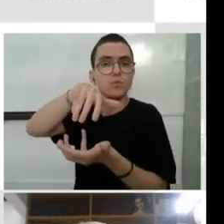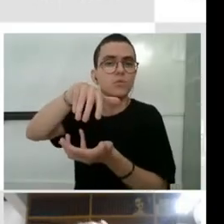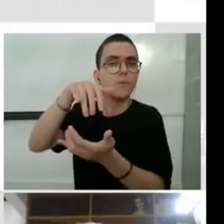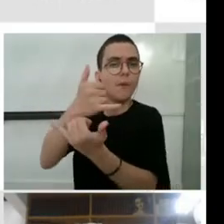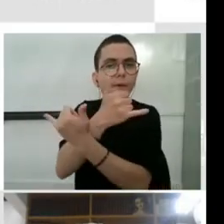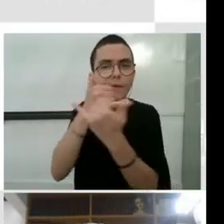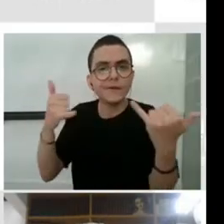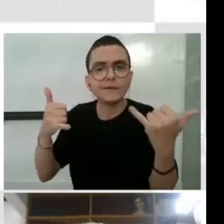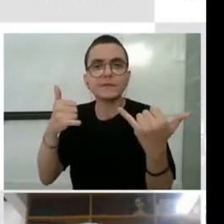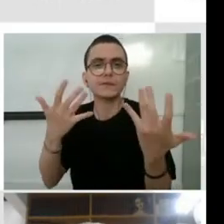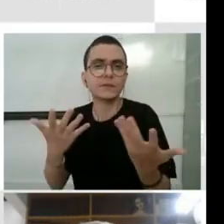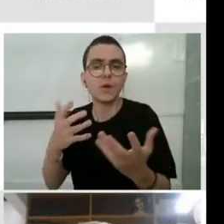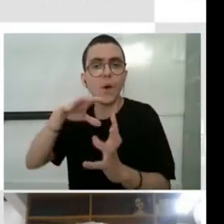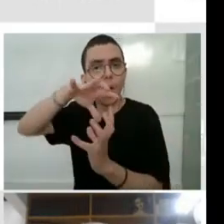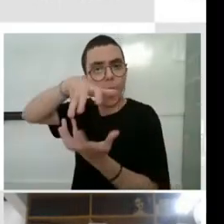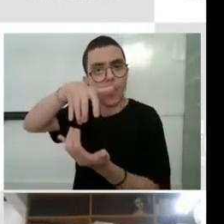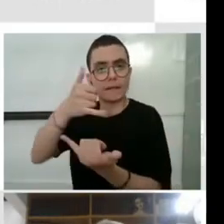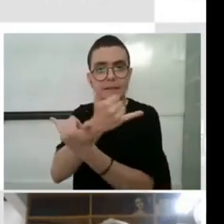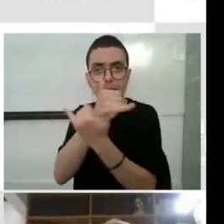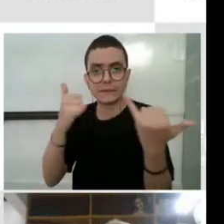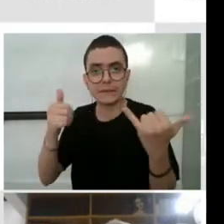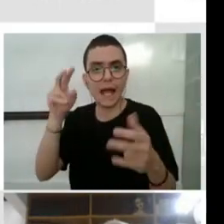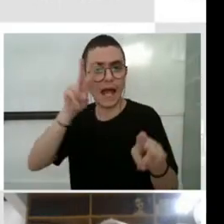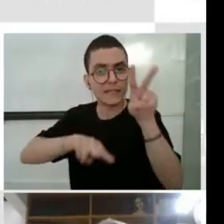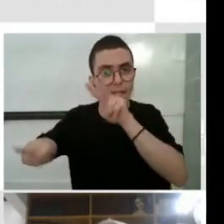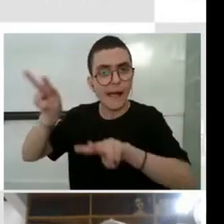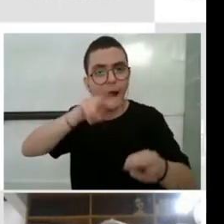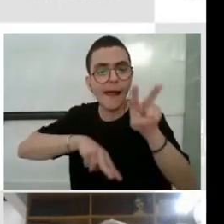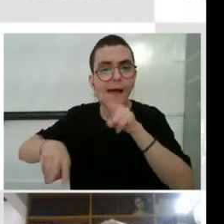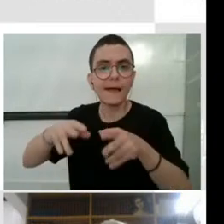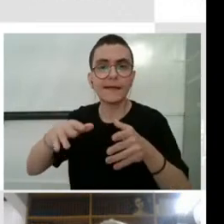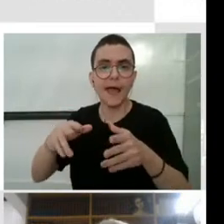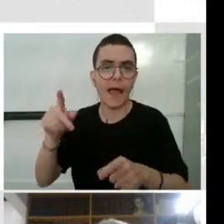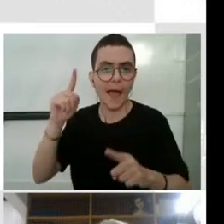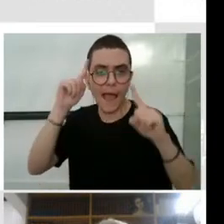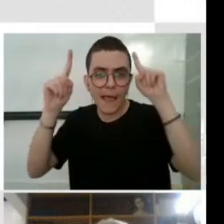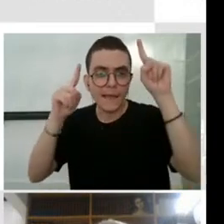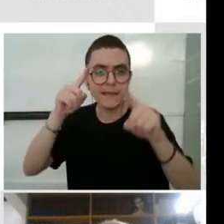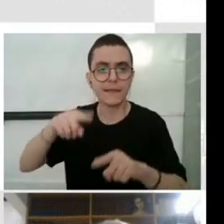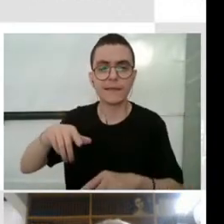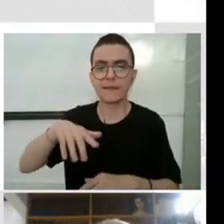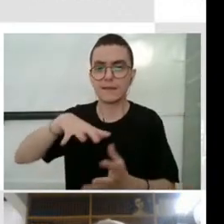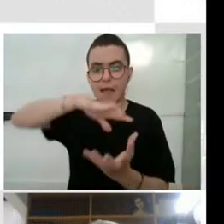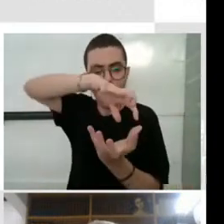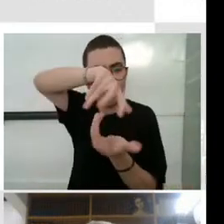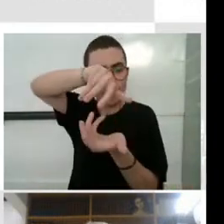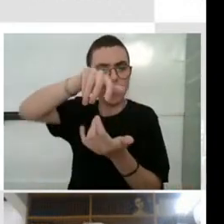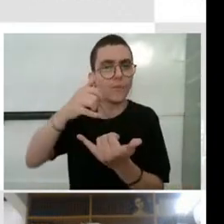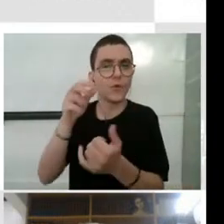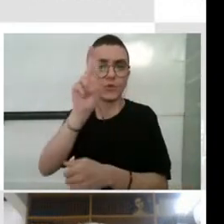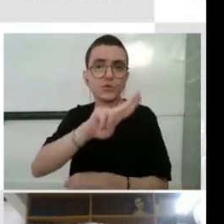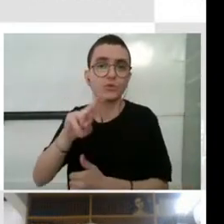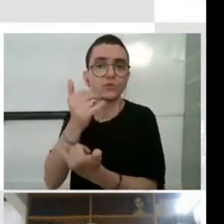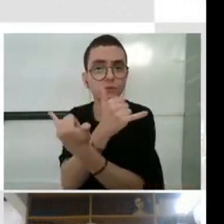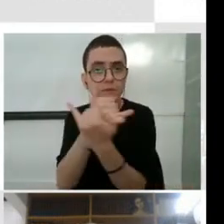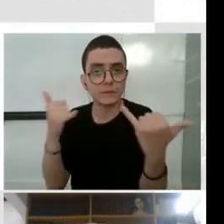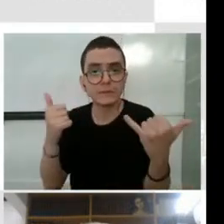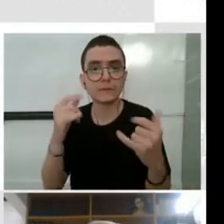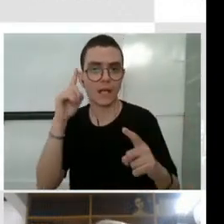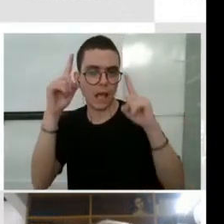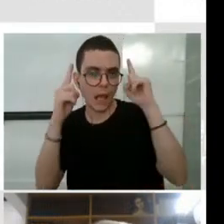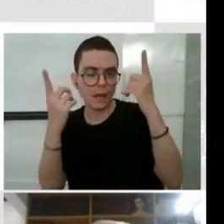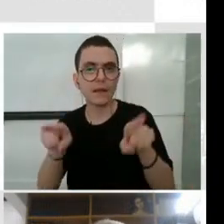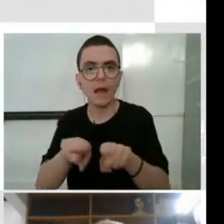né? O World Energy Outlook, né? O panorama mundial da energia, com observações